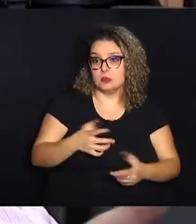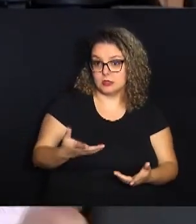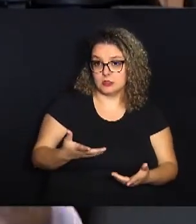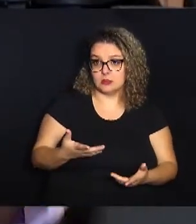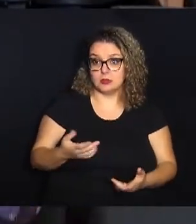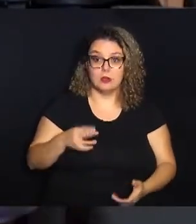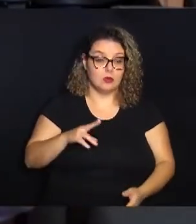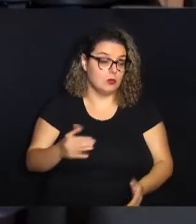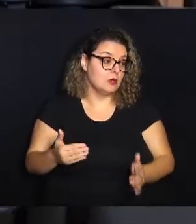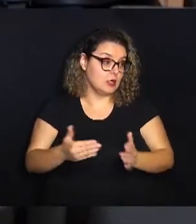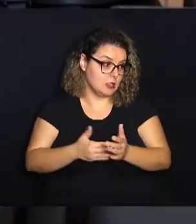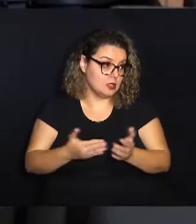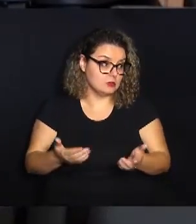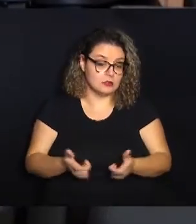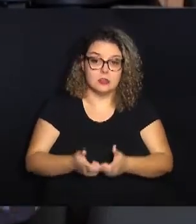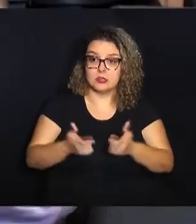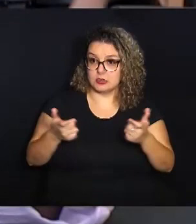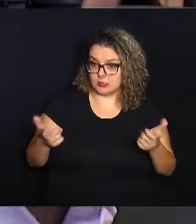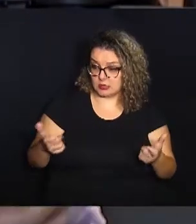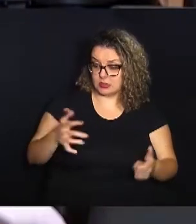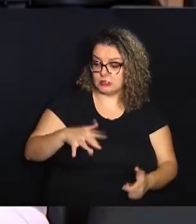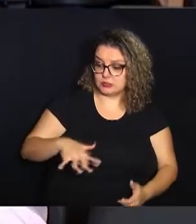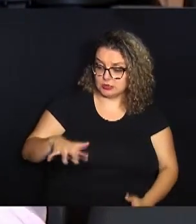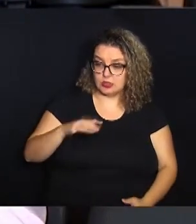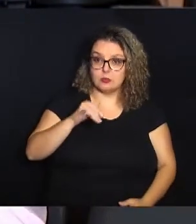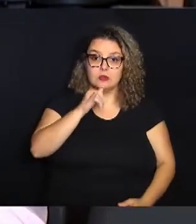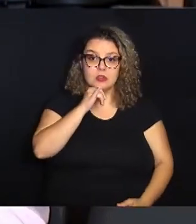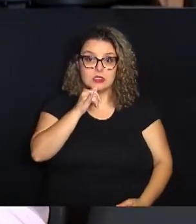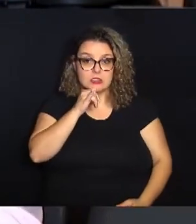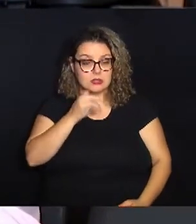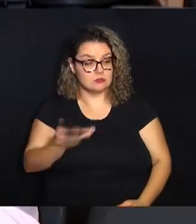Ou até grandes áreas, como por exemplo,